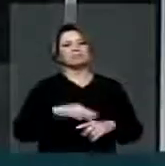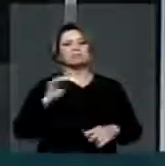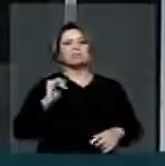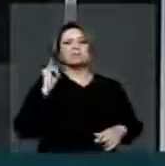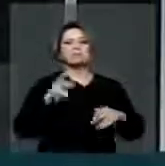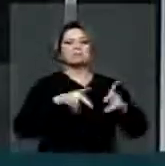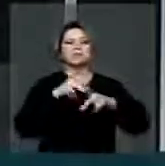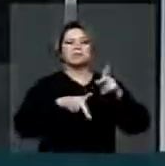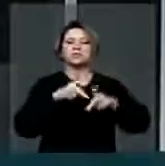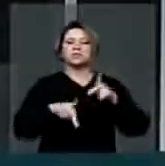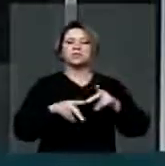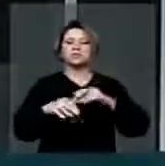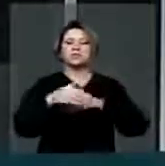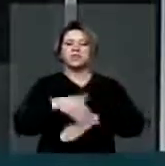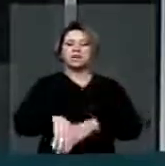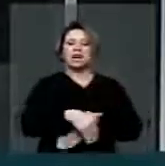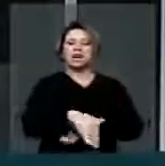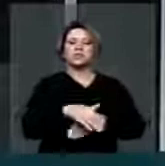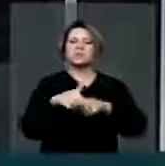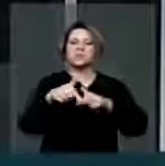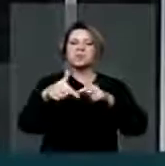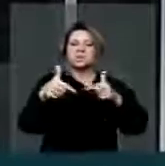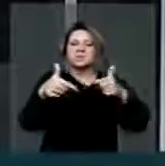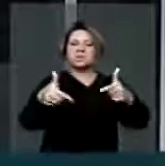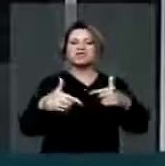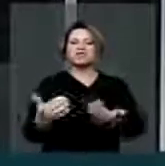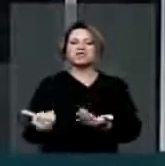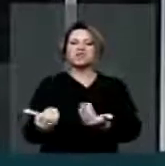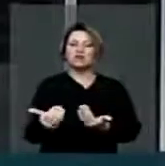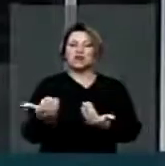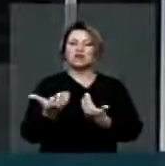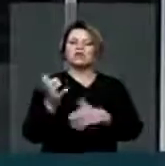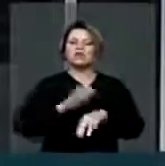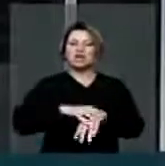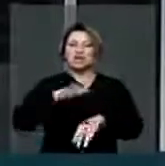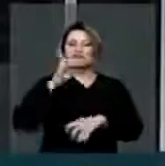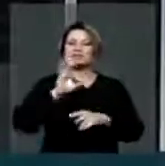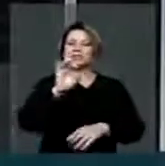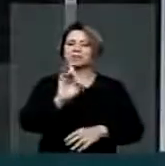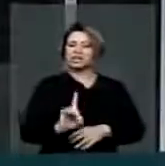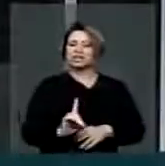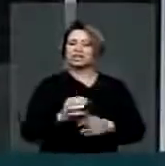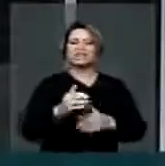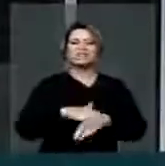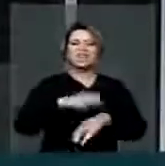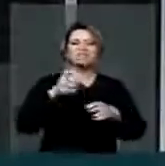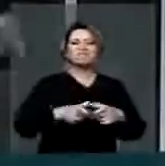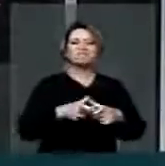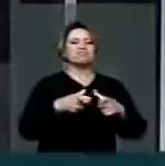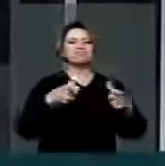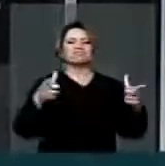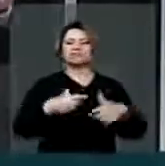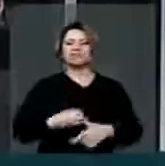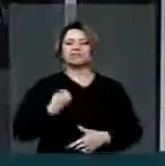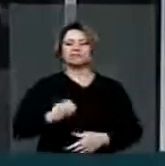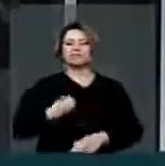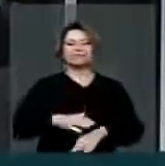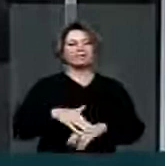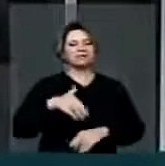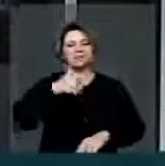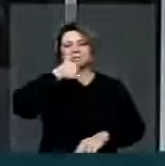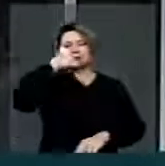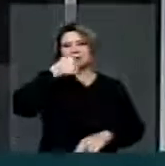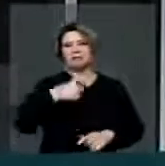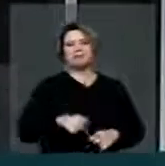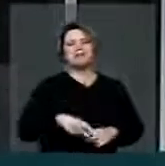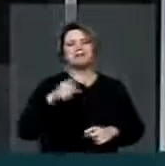na rua, a juventude na rua, brigando por direitos, para ampliar qualidade de vida, do